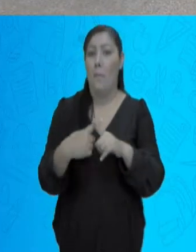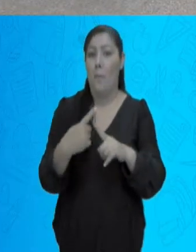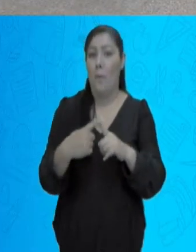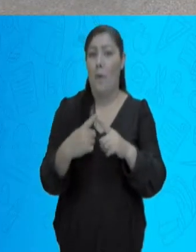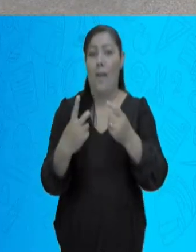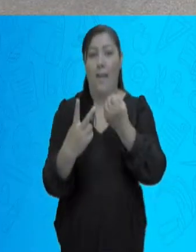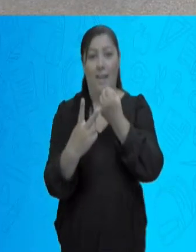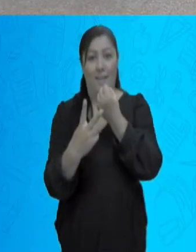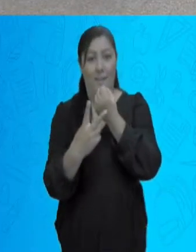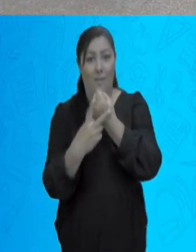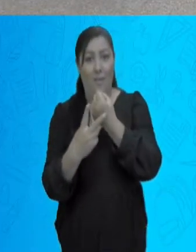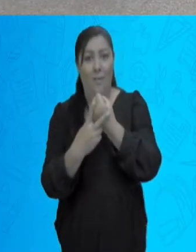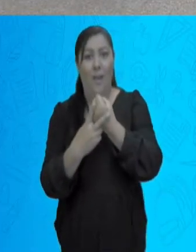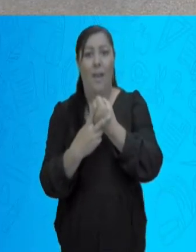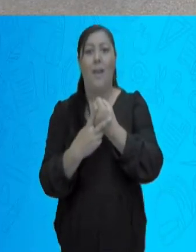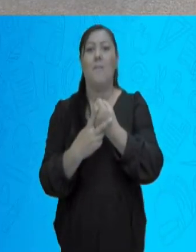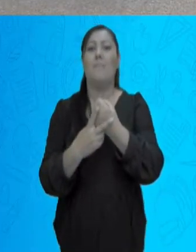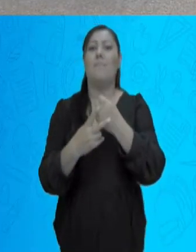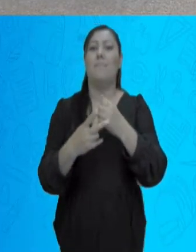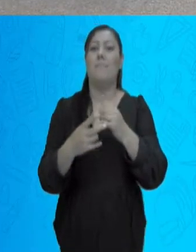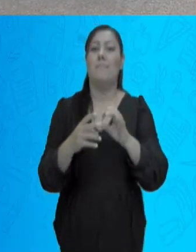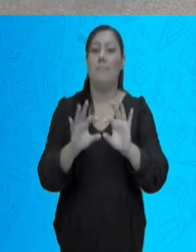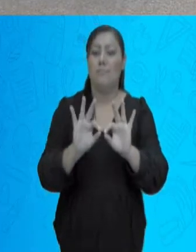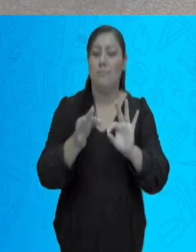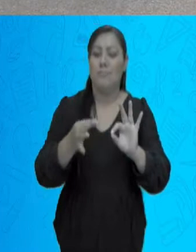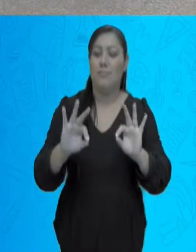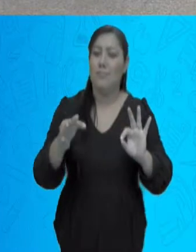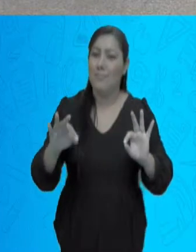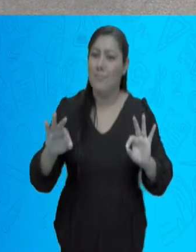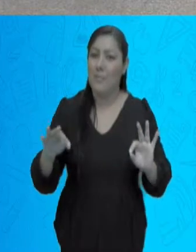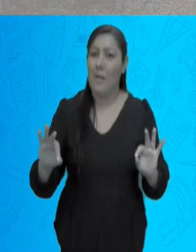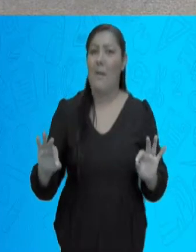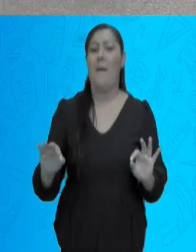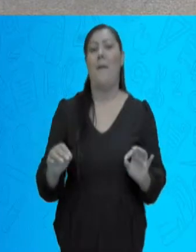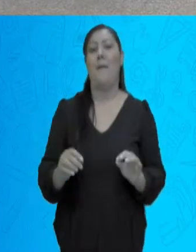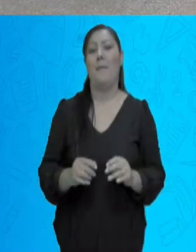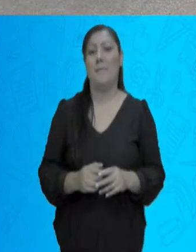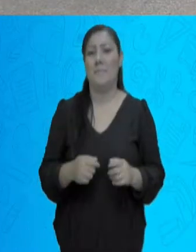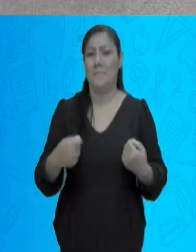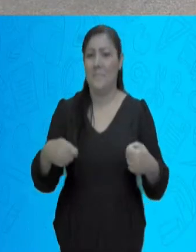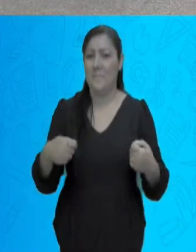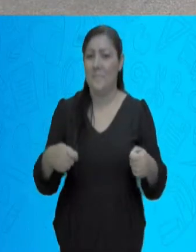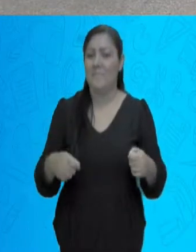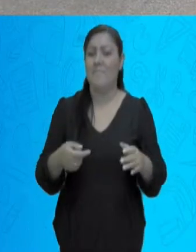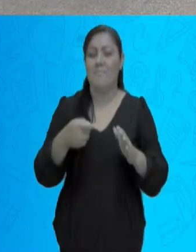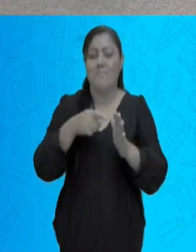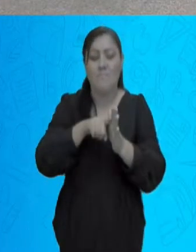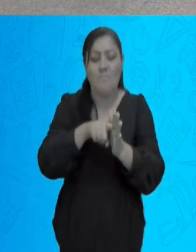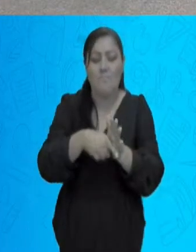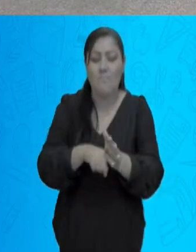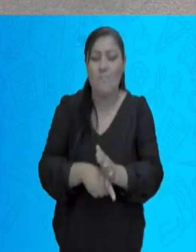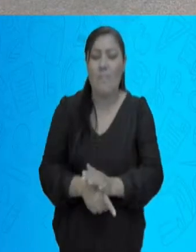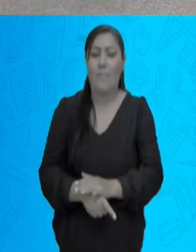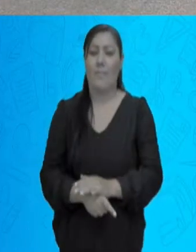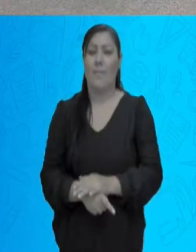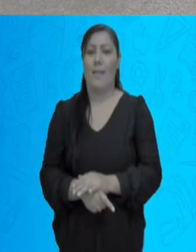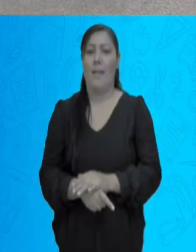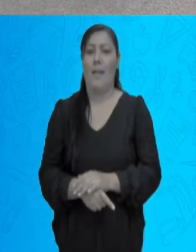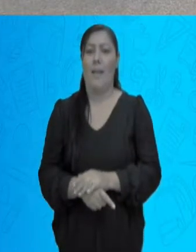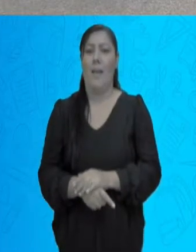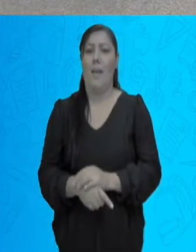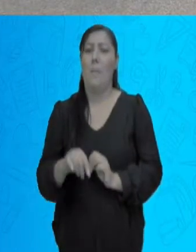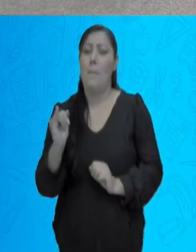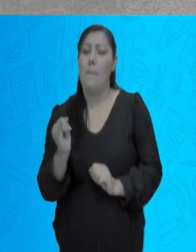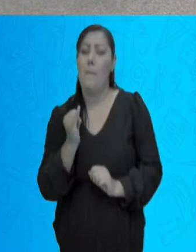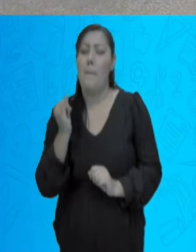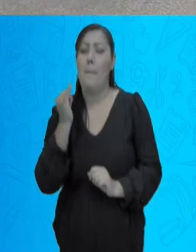eles merecem um estudo tão grandioso. Eles são o centro das palavras, não é mesmo?